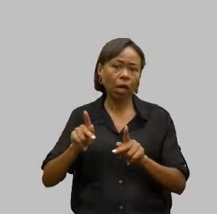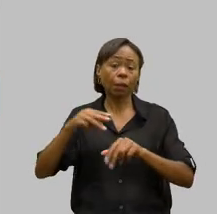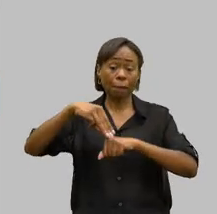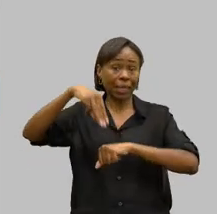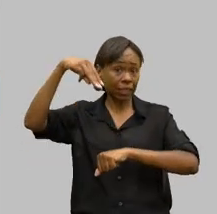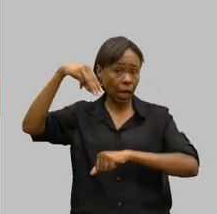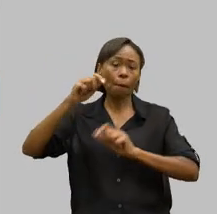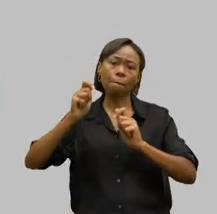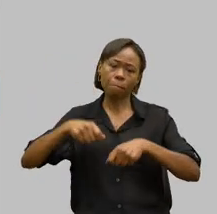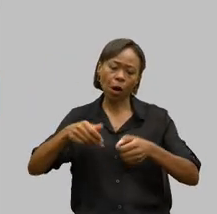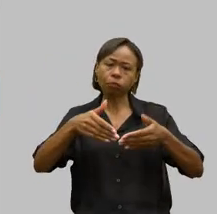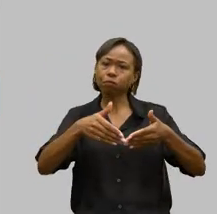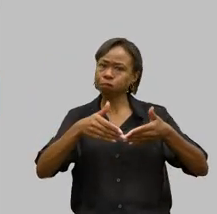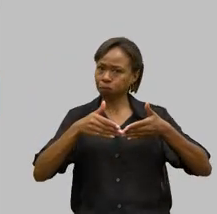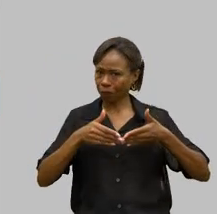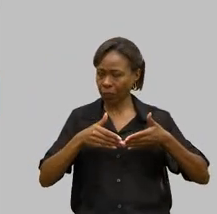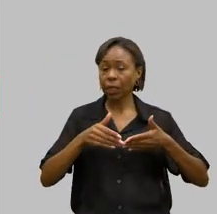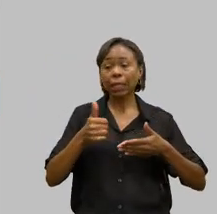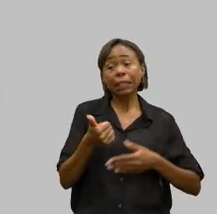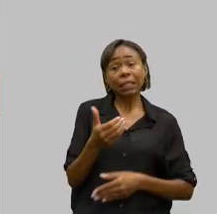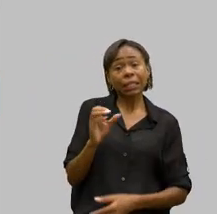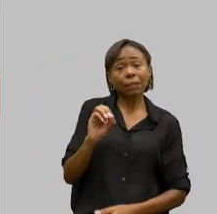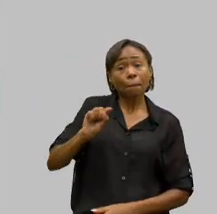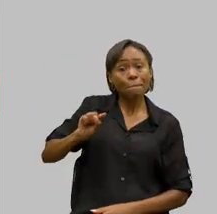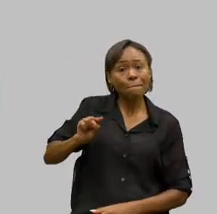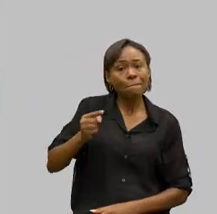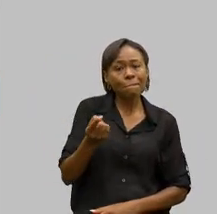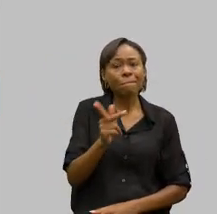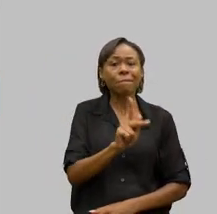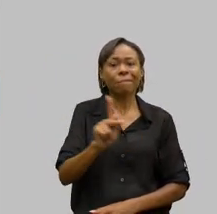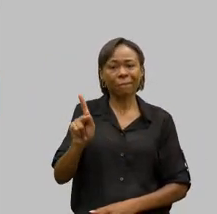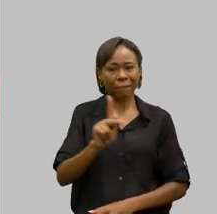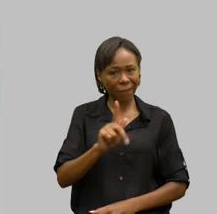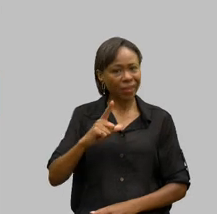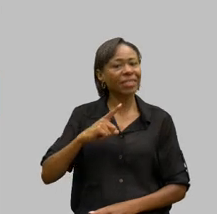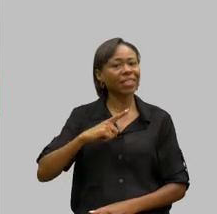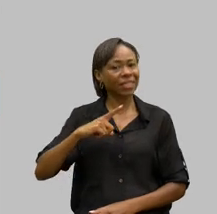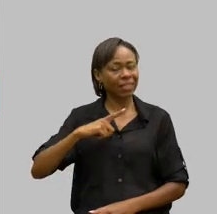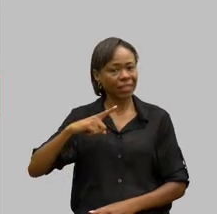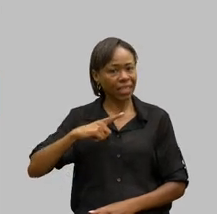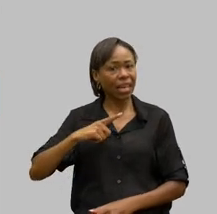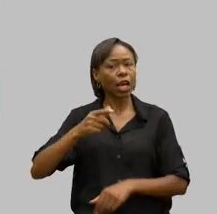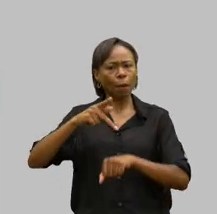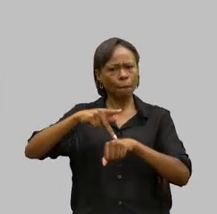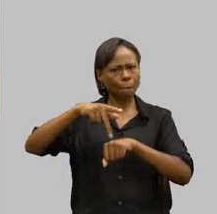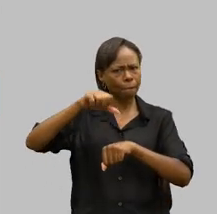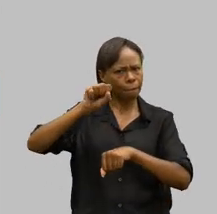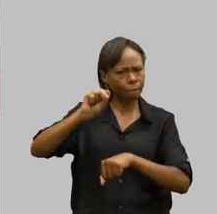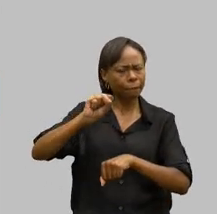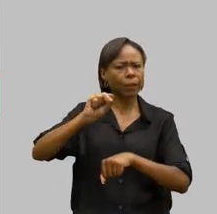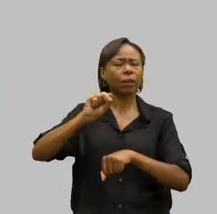E já temos 10 mil professores, servidores dessa rede, fazendo pós-graduação,